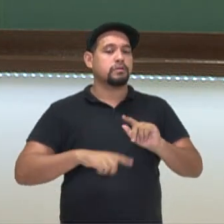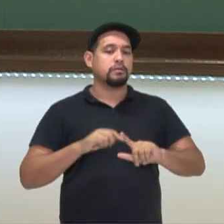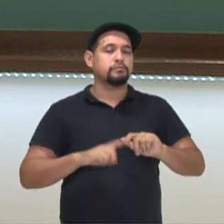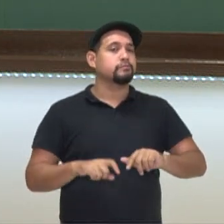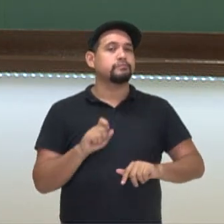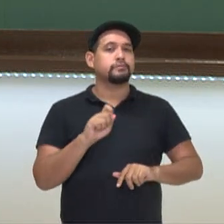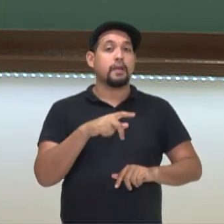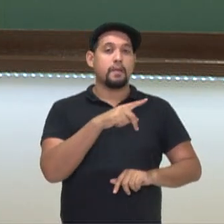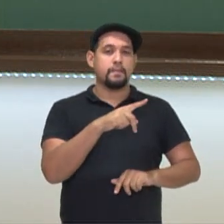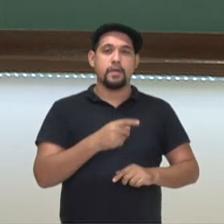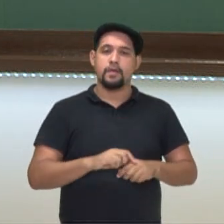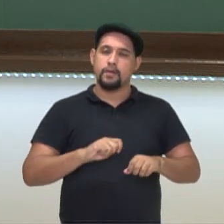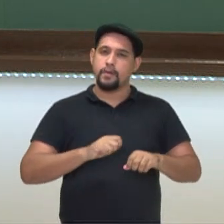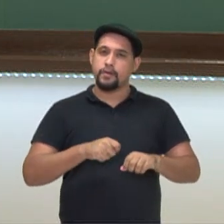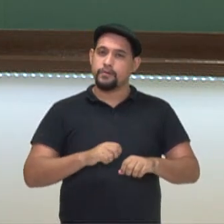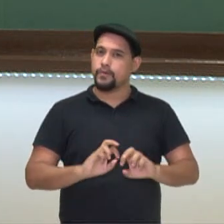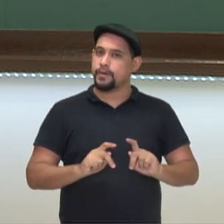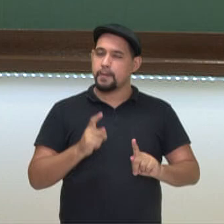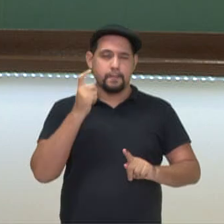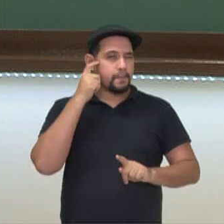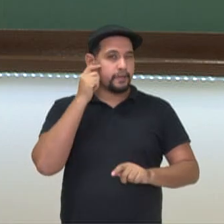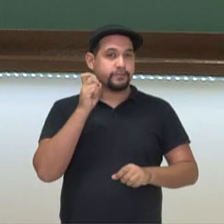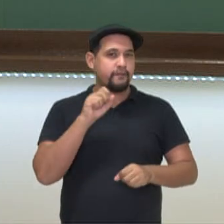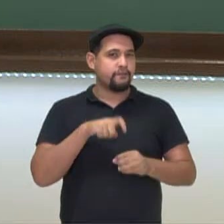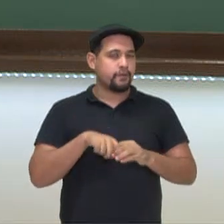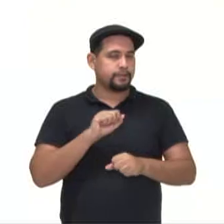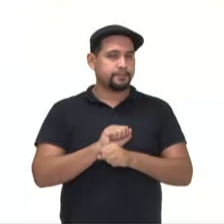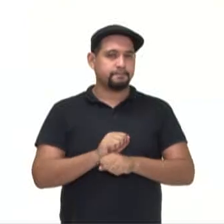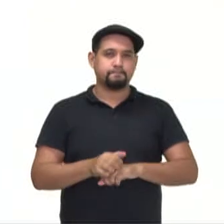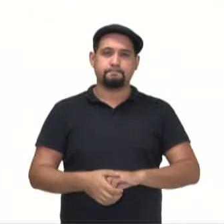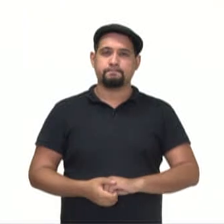de P parafusos. Pense um pouquinho e a gente já volta.